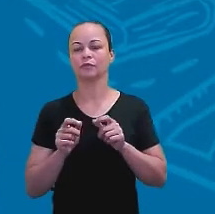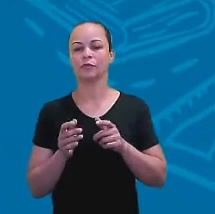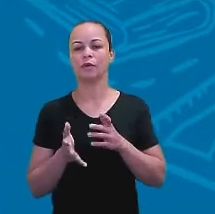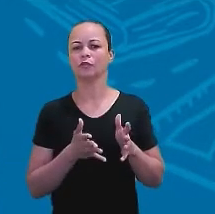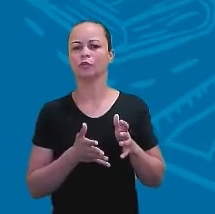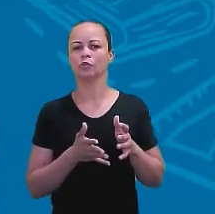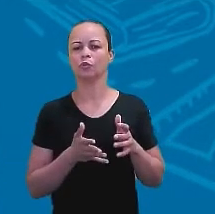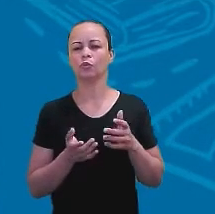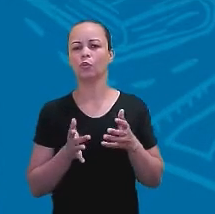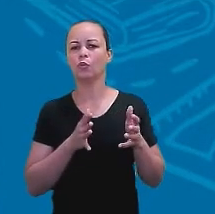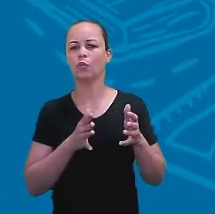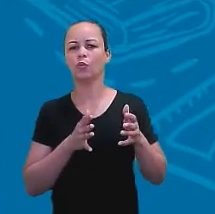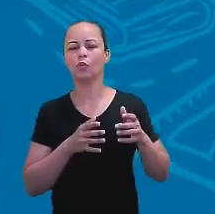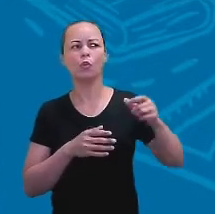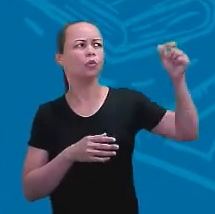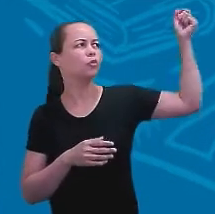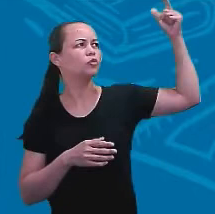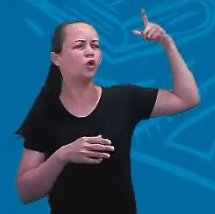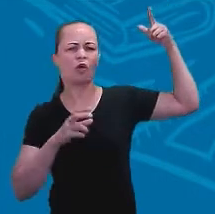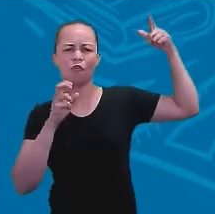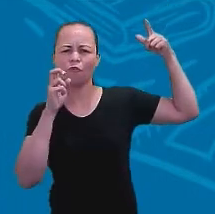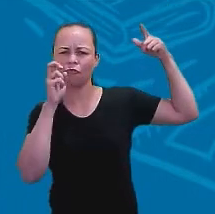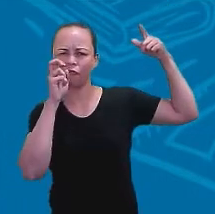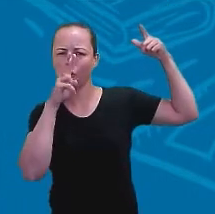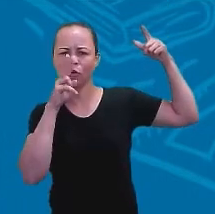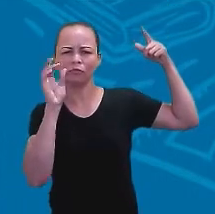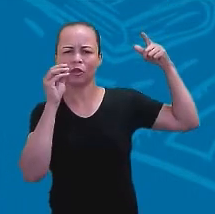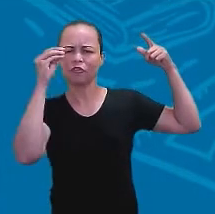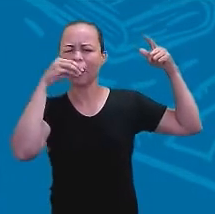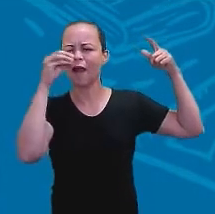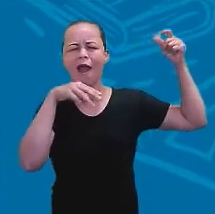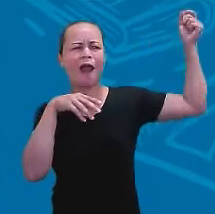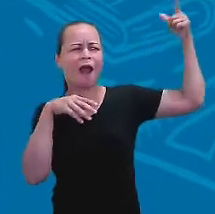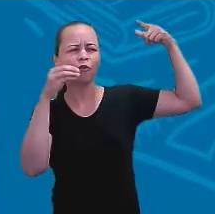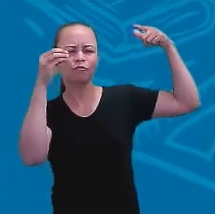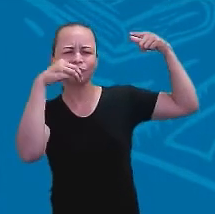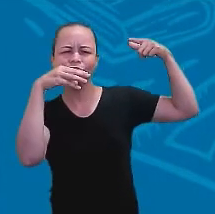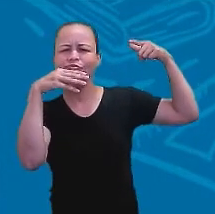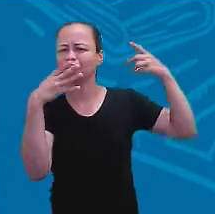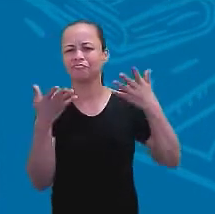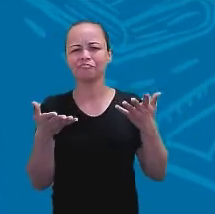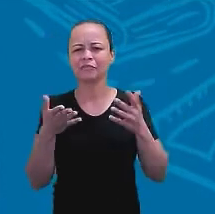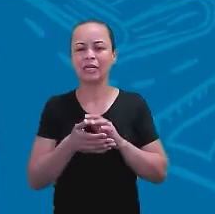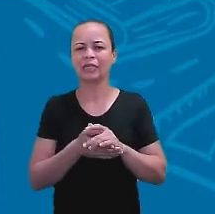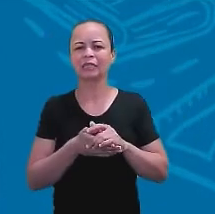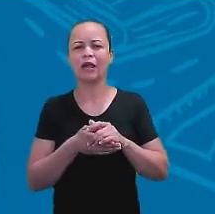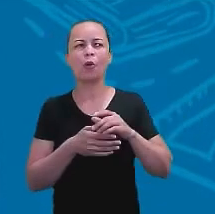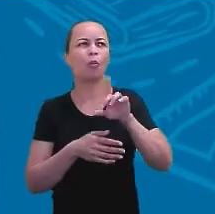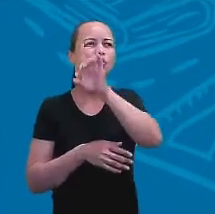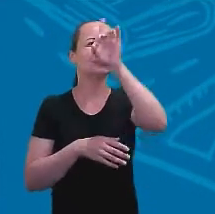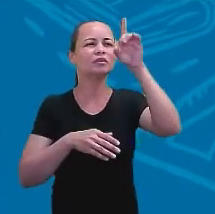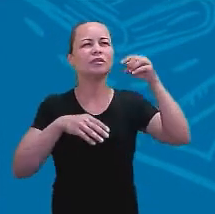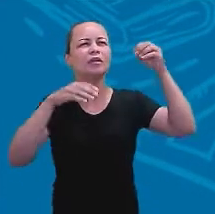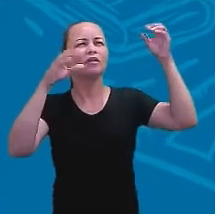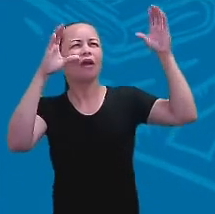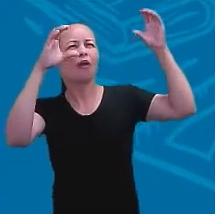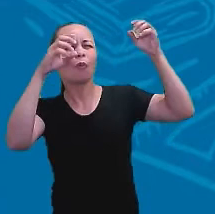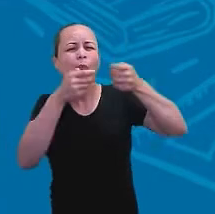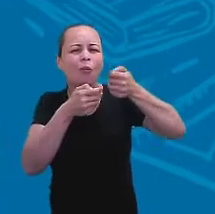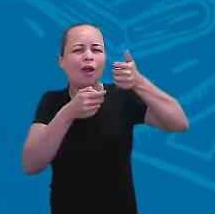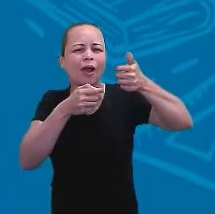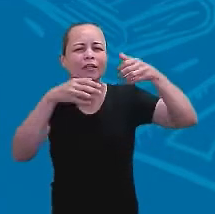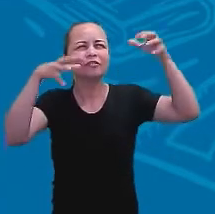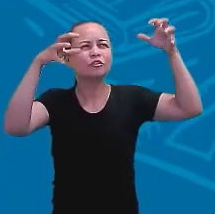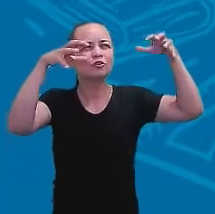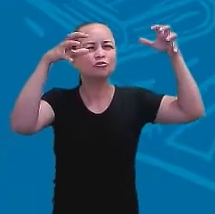não está muito forte, tá certo? Muitas vezes a gente está naquele dia, né, que está um pouco nublado, né, que